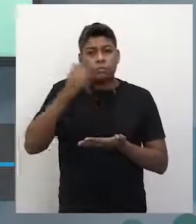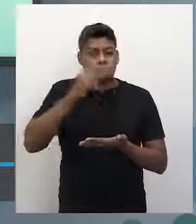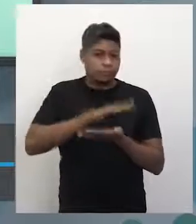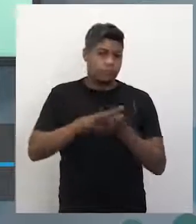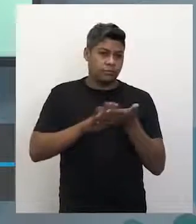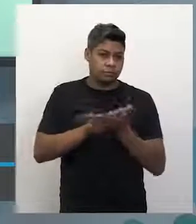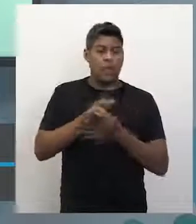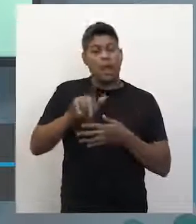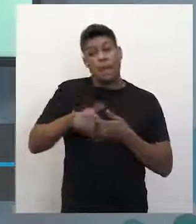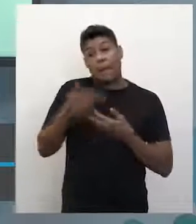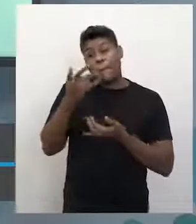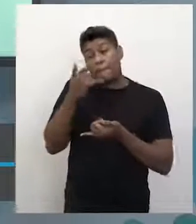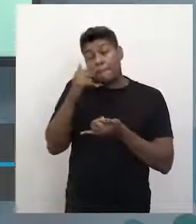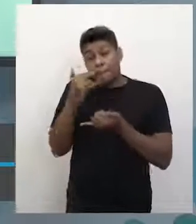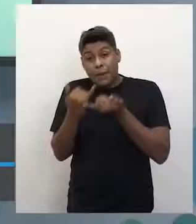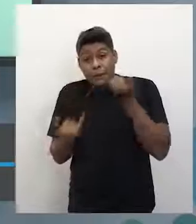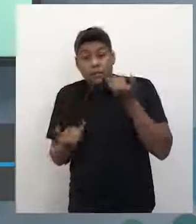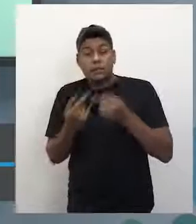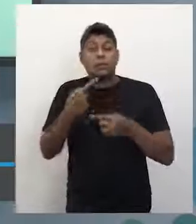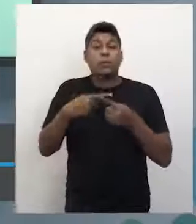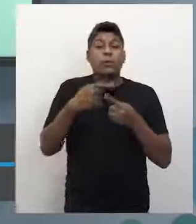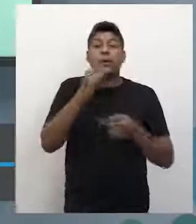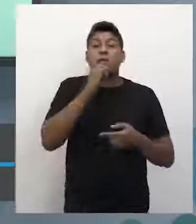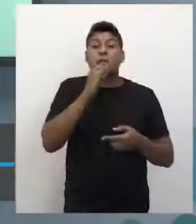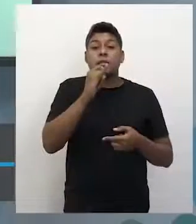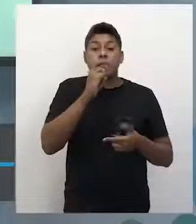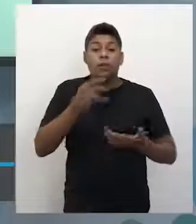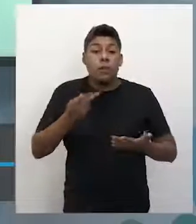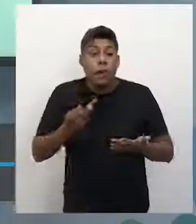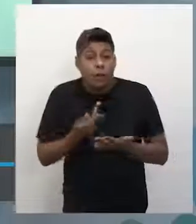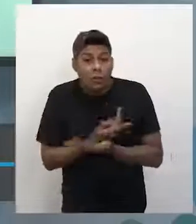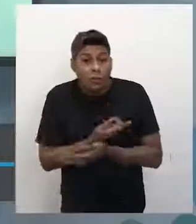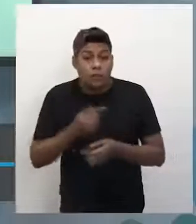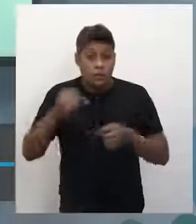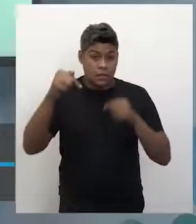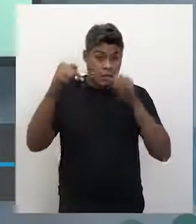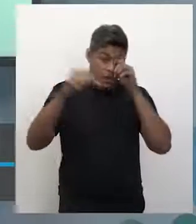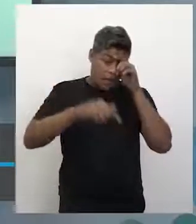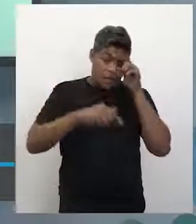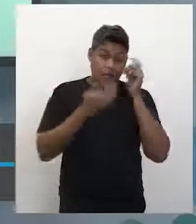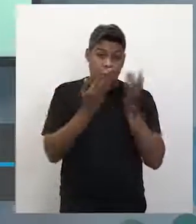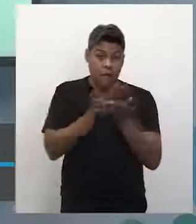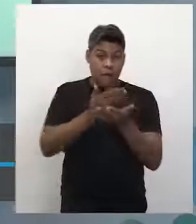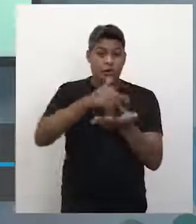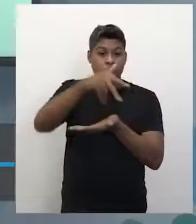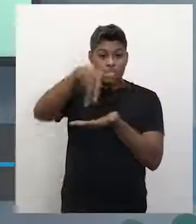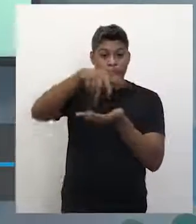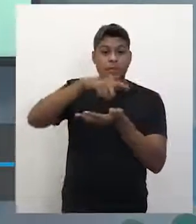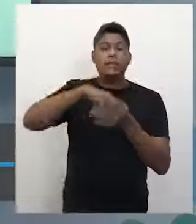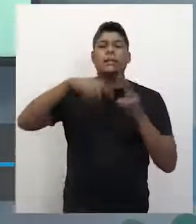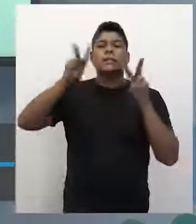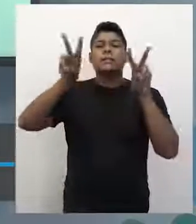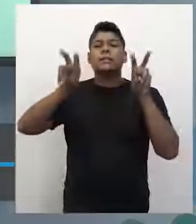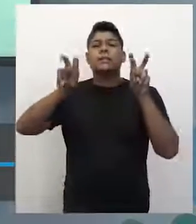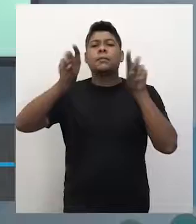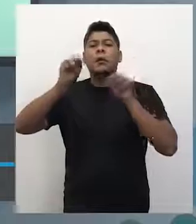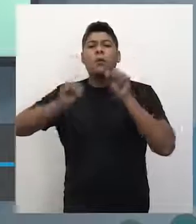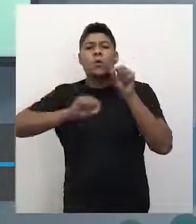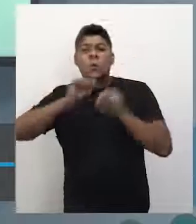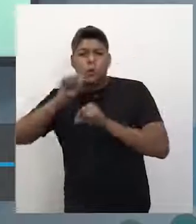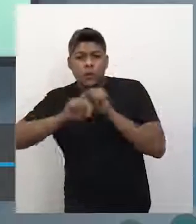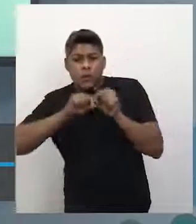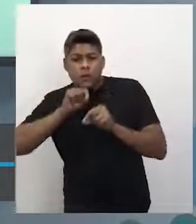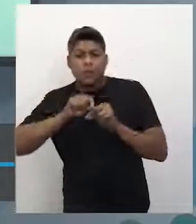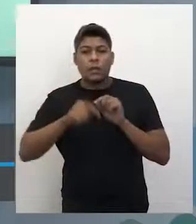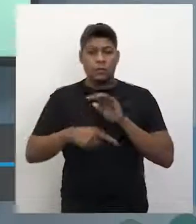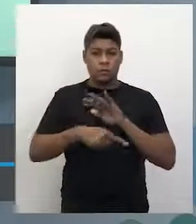elas são muito parecidas. Por quê? Por exemplo, eu vou dar um exemplo do que vai acontecer aqui, na aula de dança. Tem uma habilidade chamada elementos